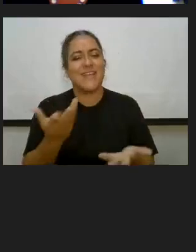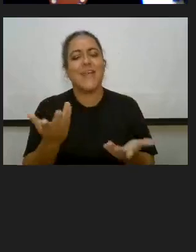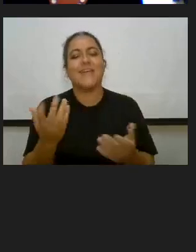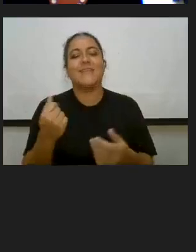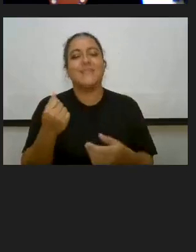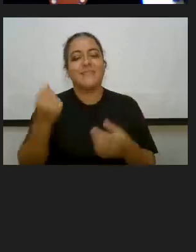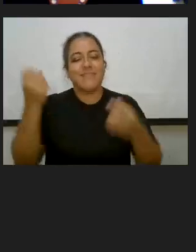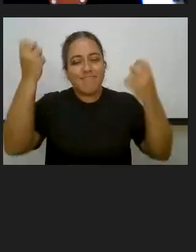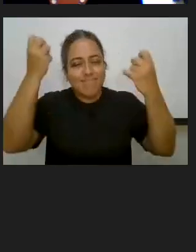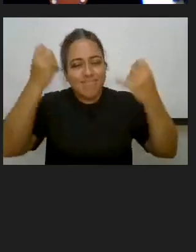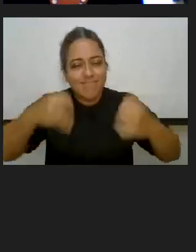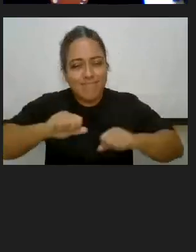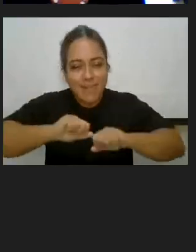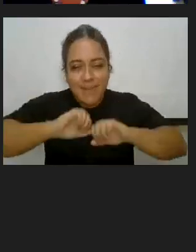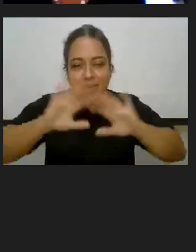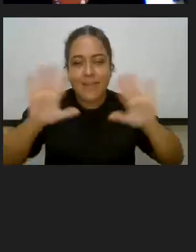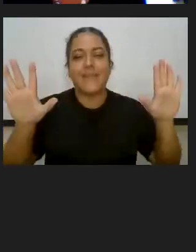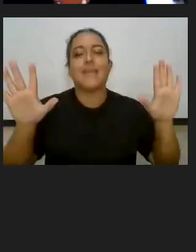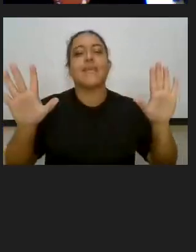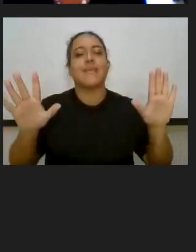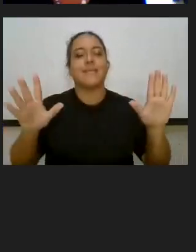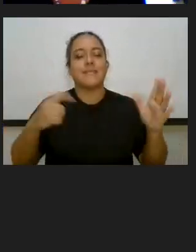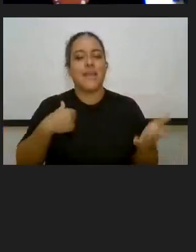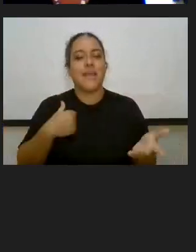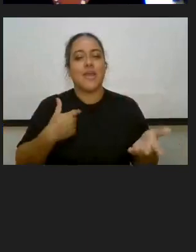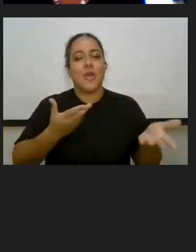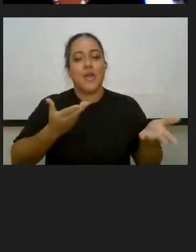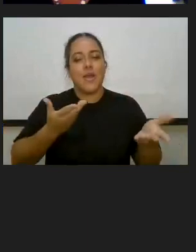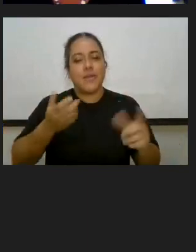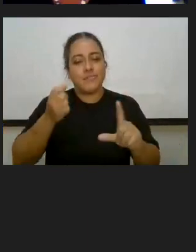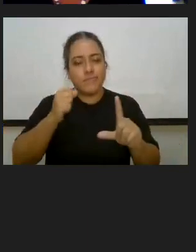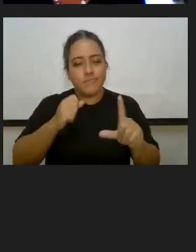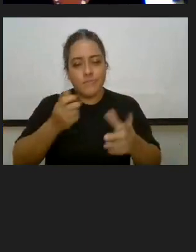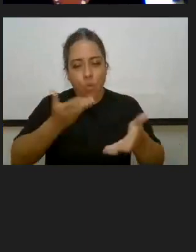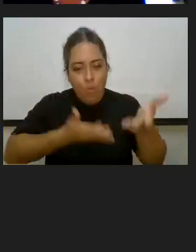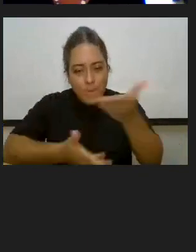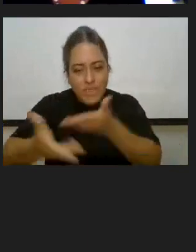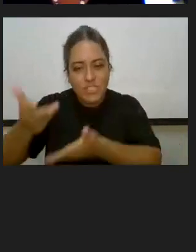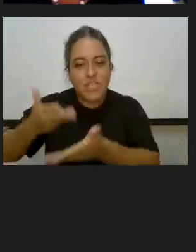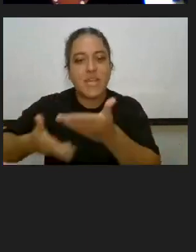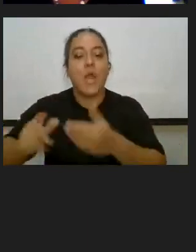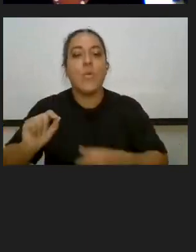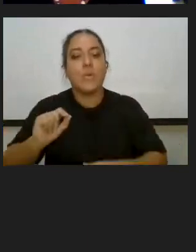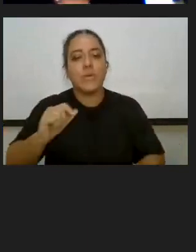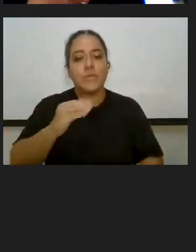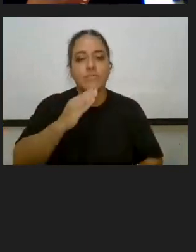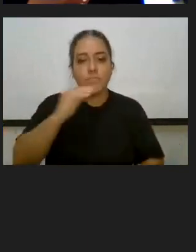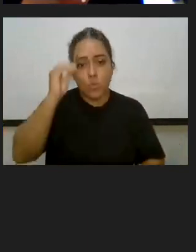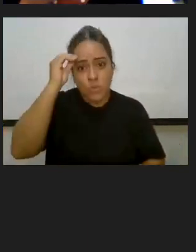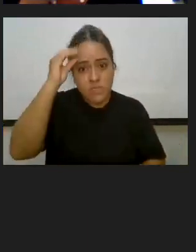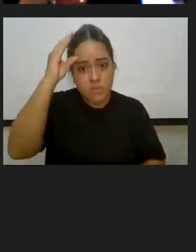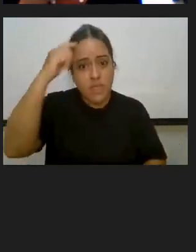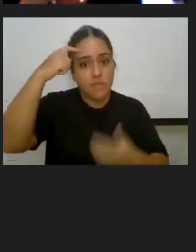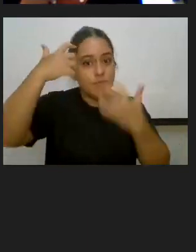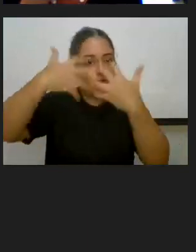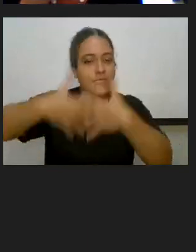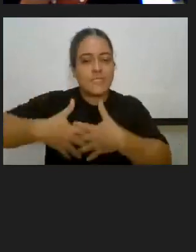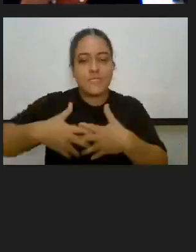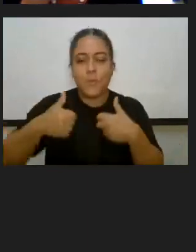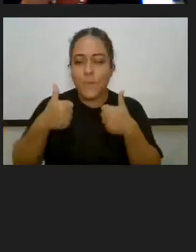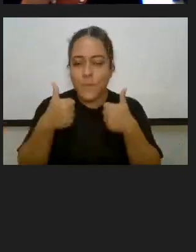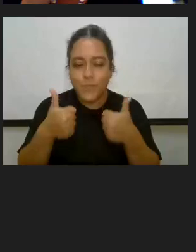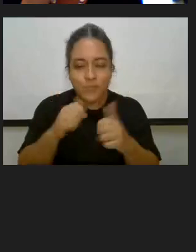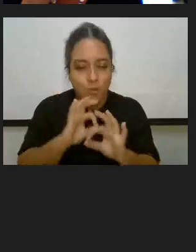em compartilhar, né, esses conhecimentos e essas reflexões, foi muito bom.